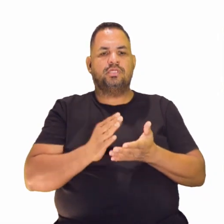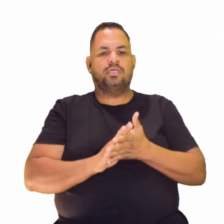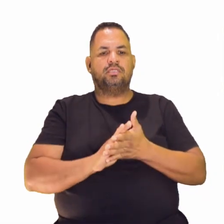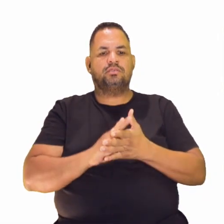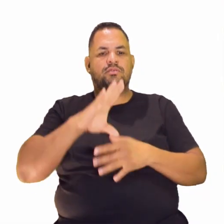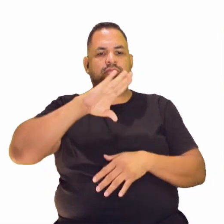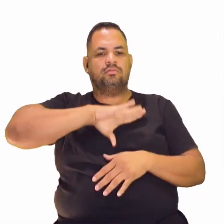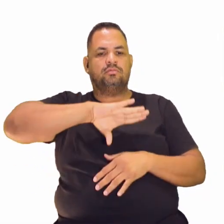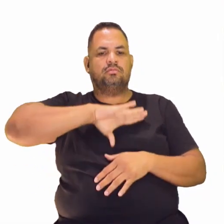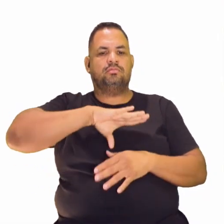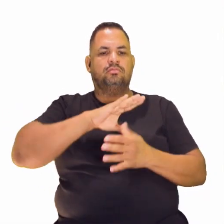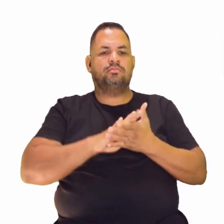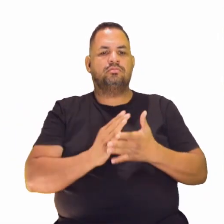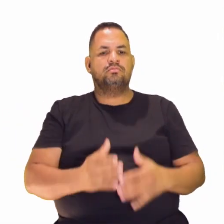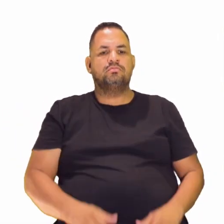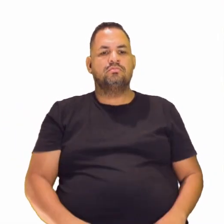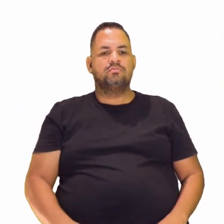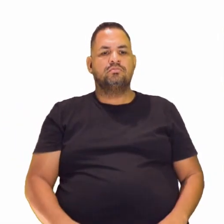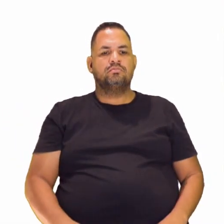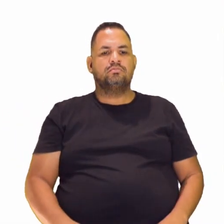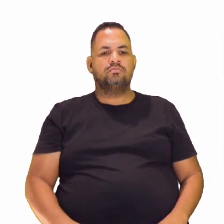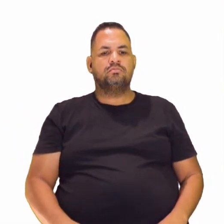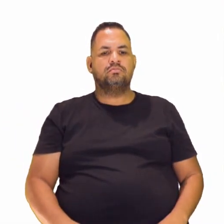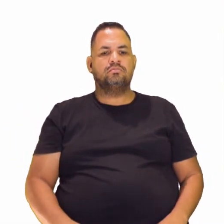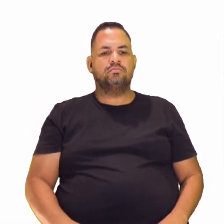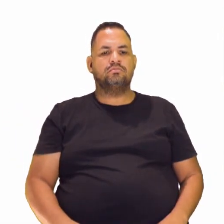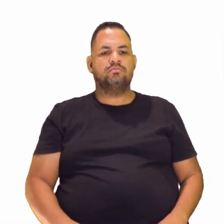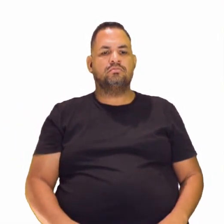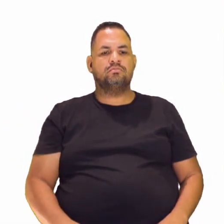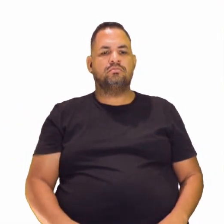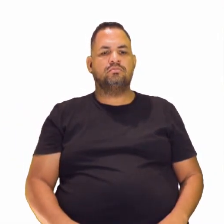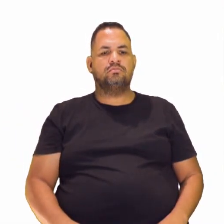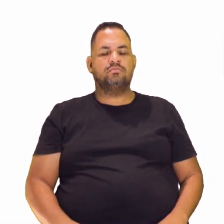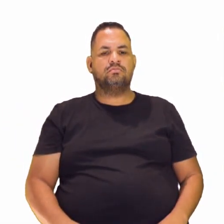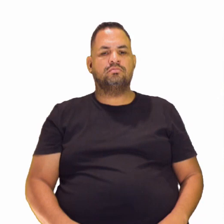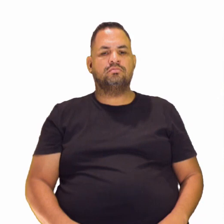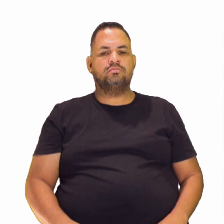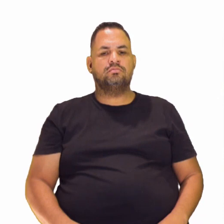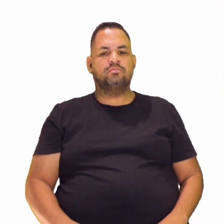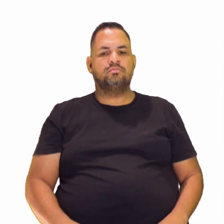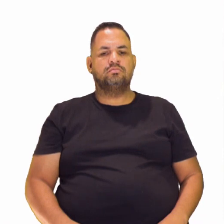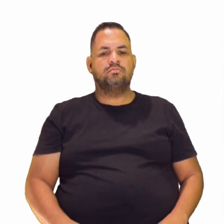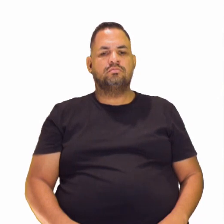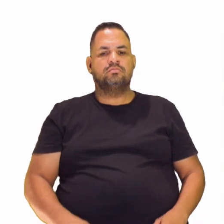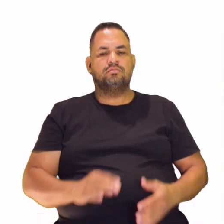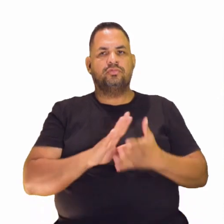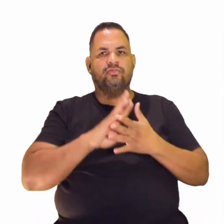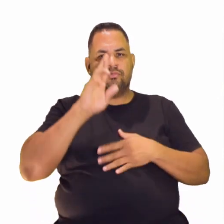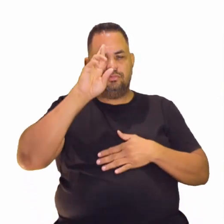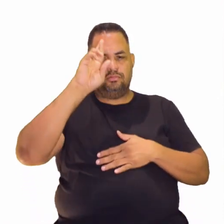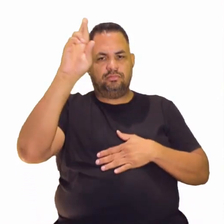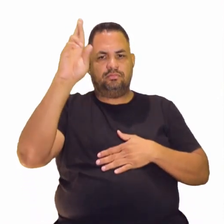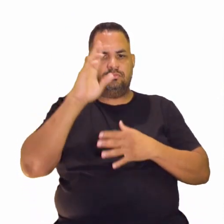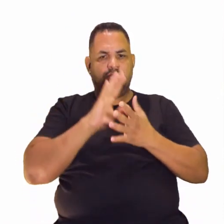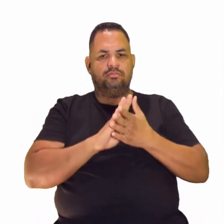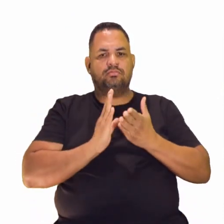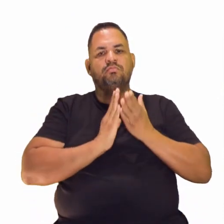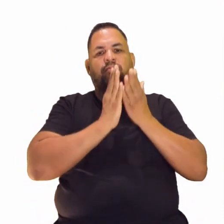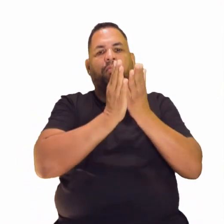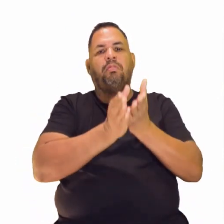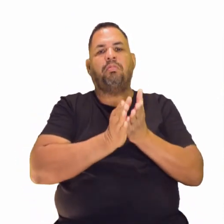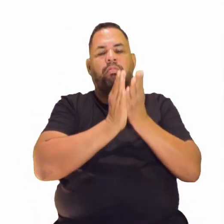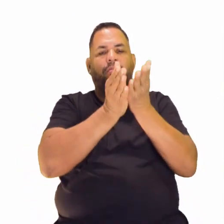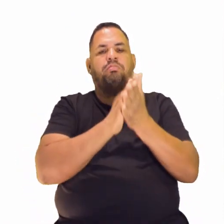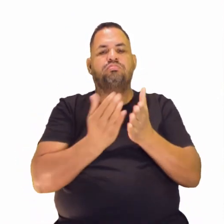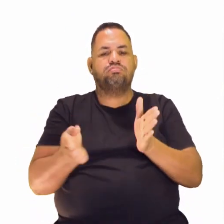do Cabral, pré-cabralino, Pedro Álvares Cabral, né, que foi o comandante da esquadra portuguesa,